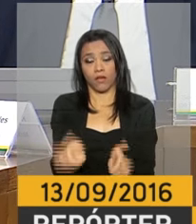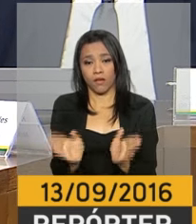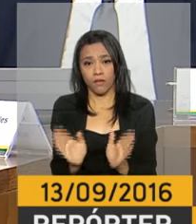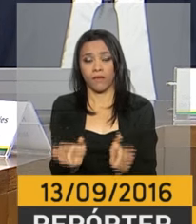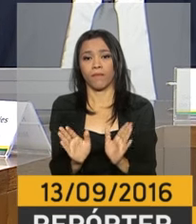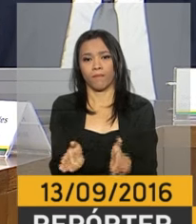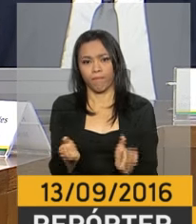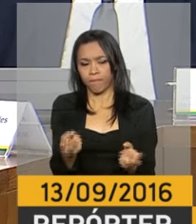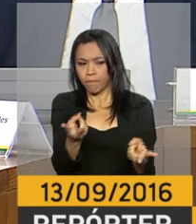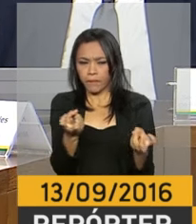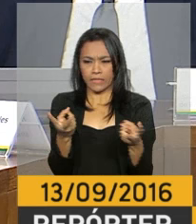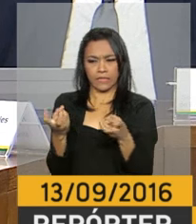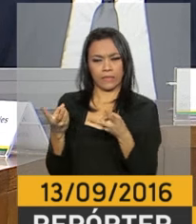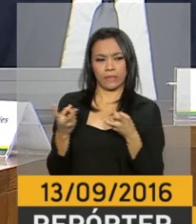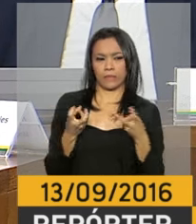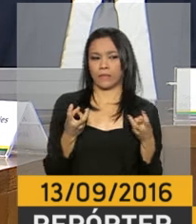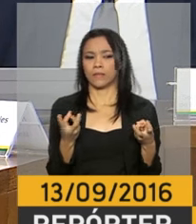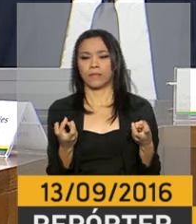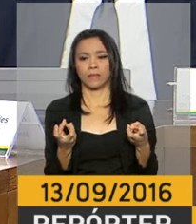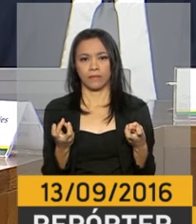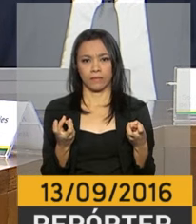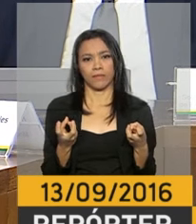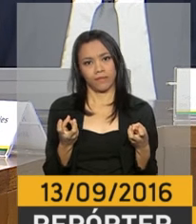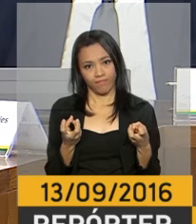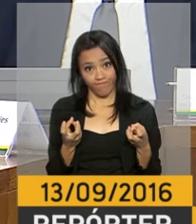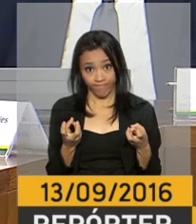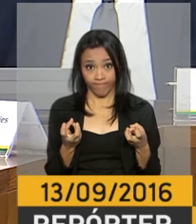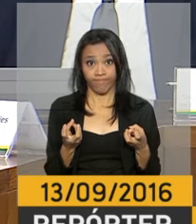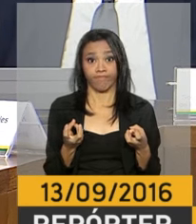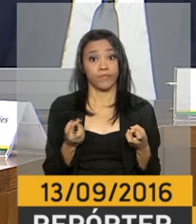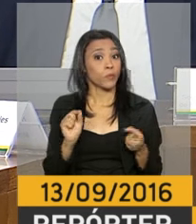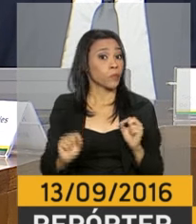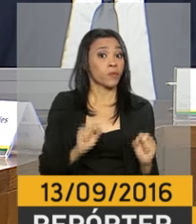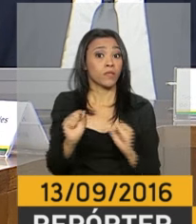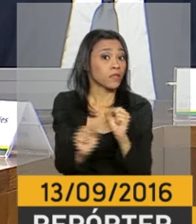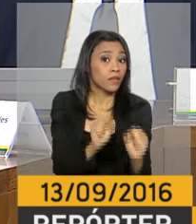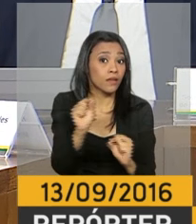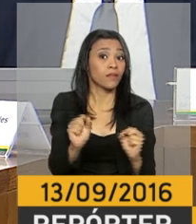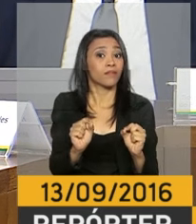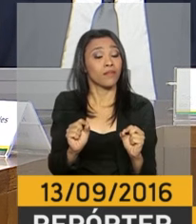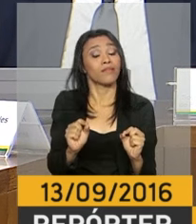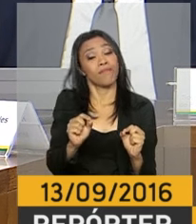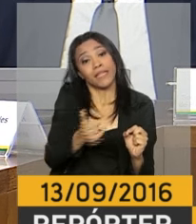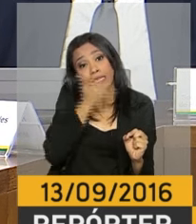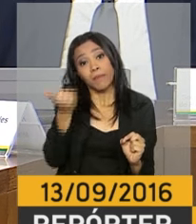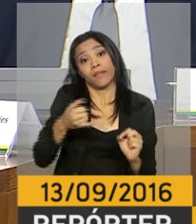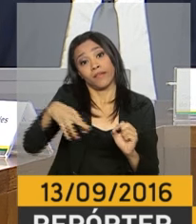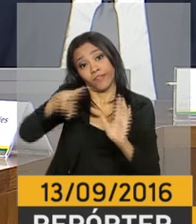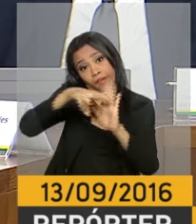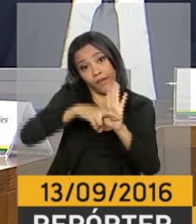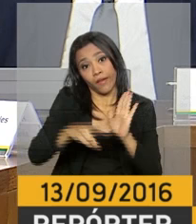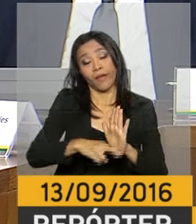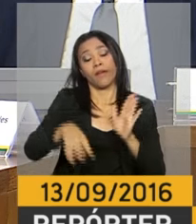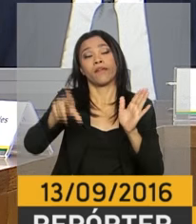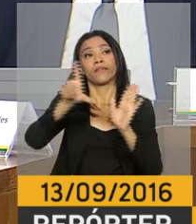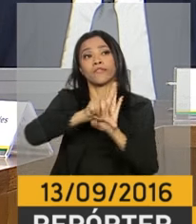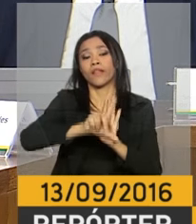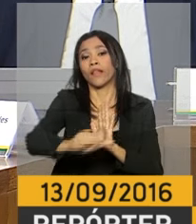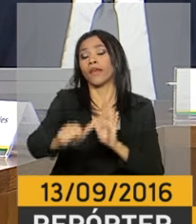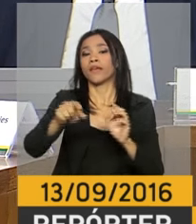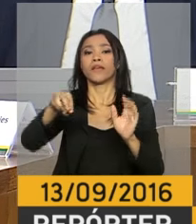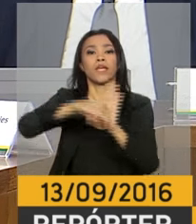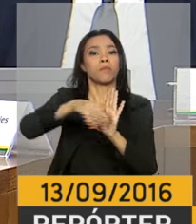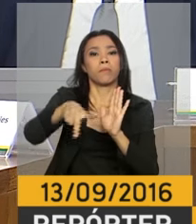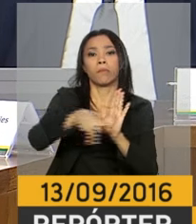eh verificar e detectar dependerão exatamente de Atos normativos algumas medidas Provisórias